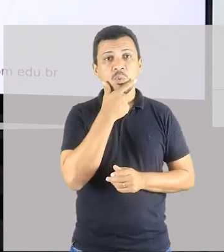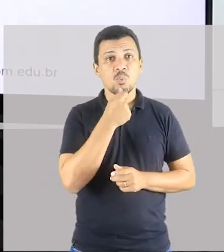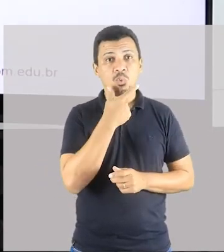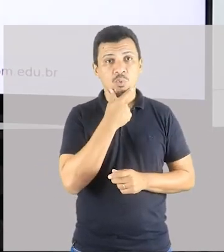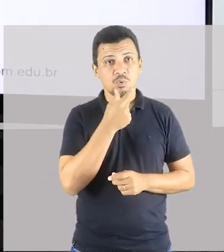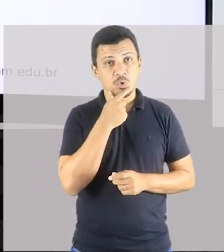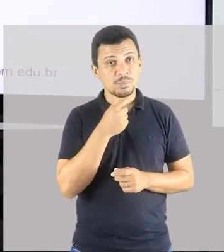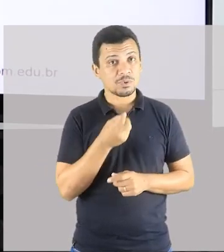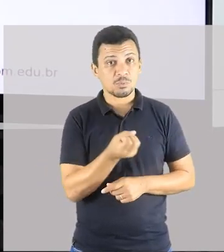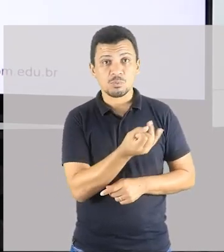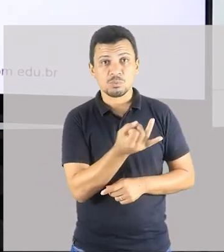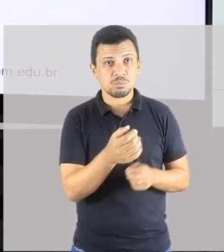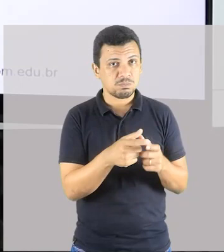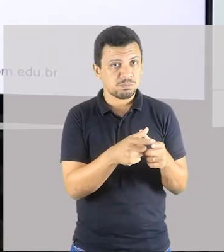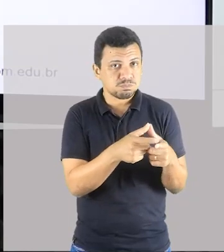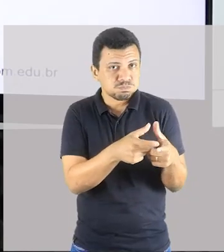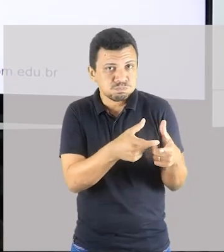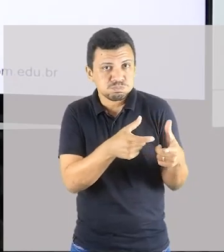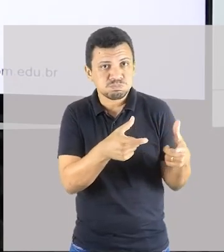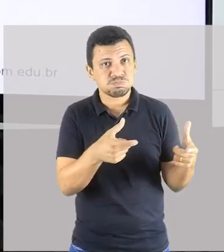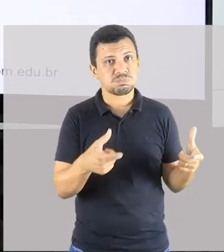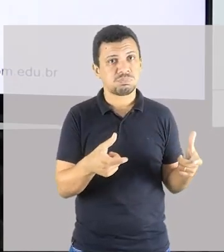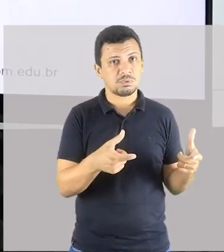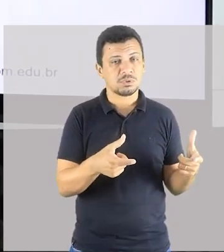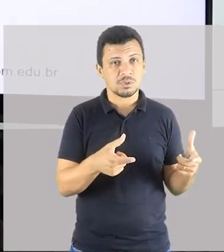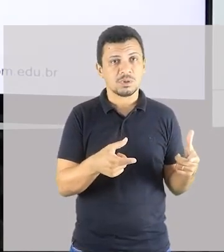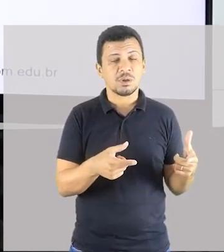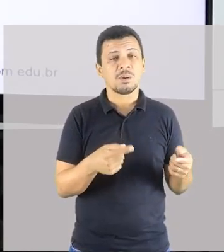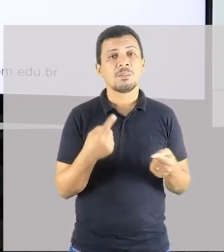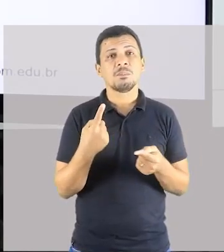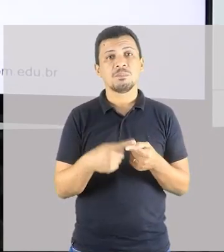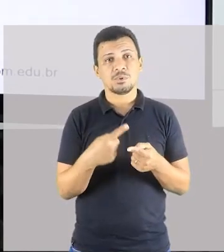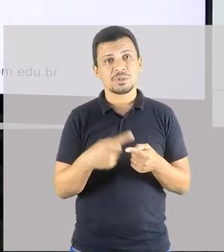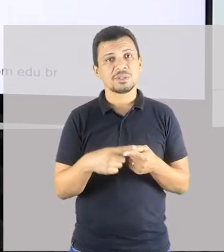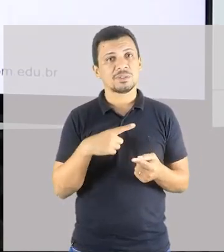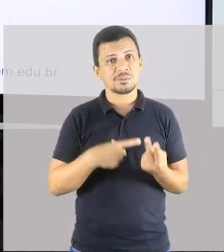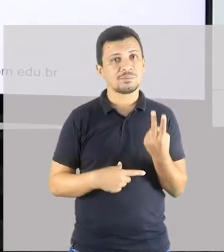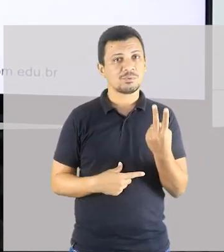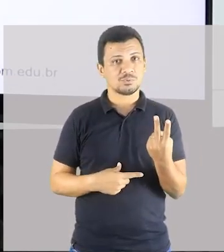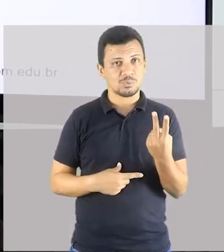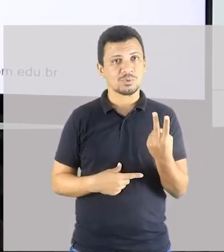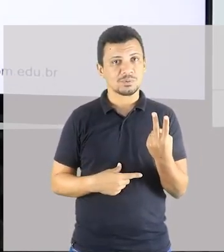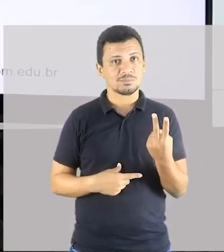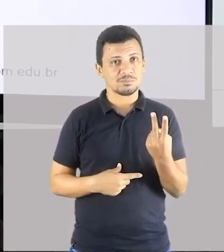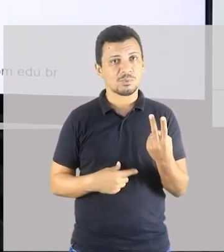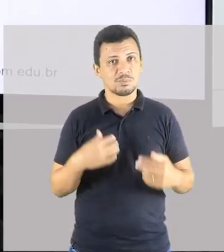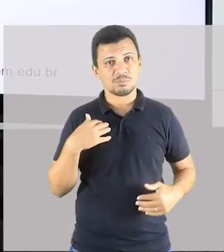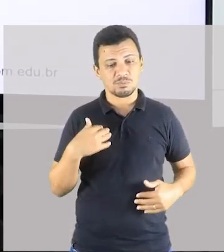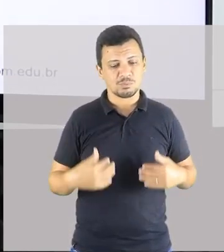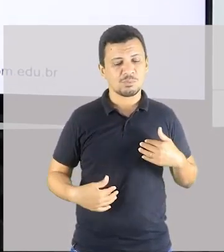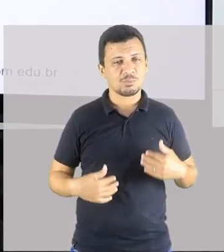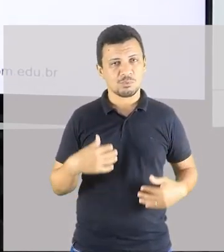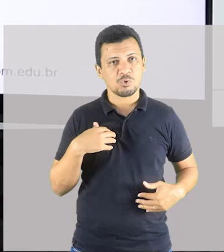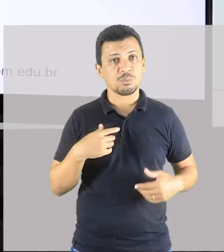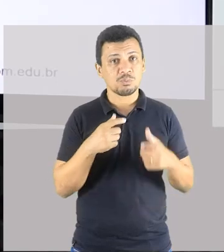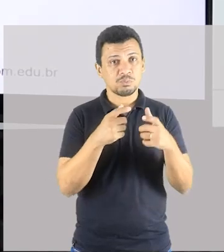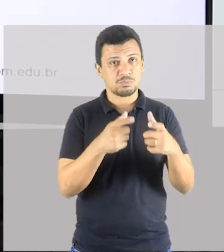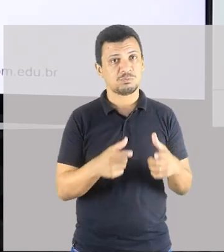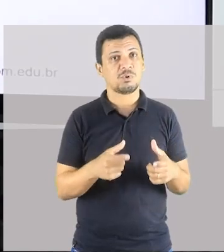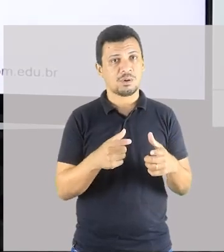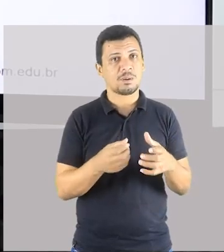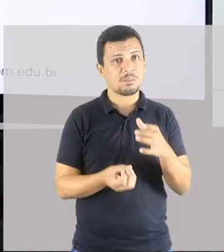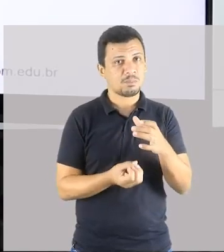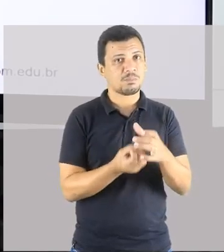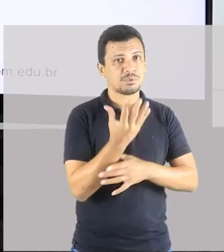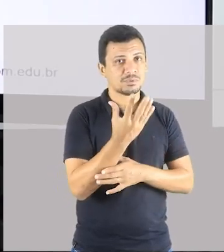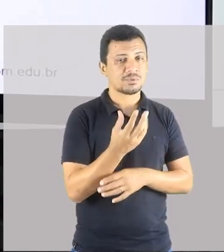testosterona no homem, ela vai ser maior devido a isso, a uma maior produção devido a